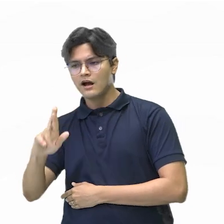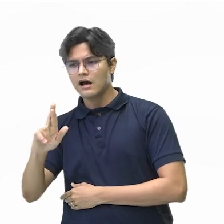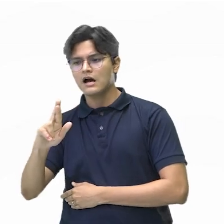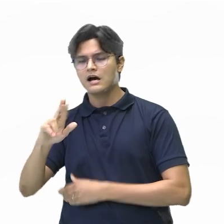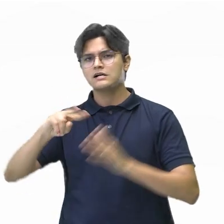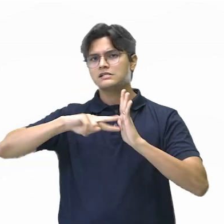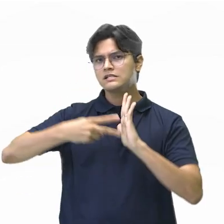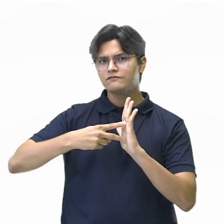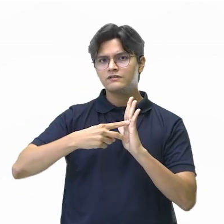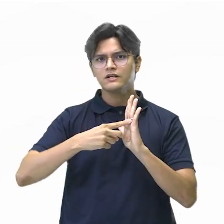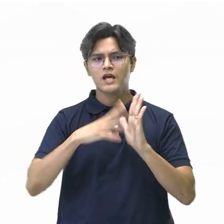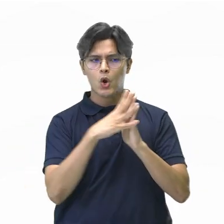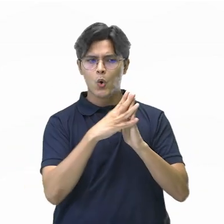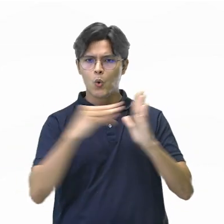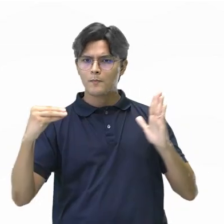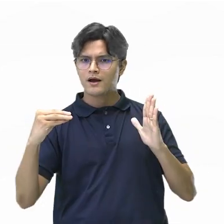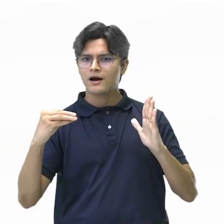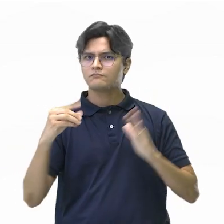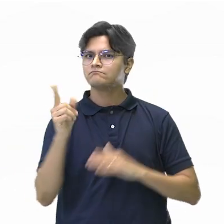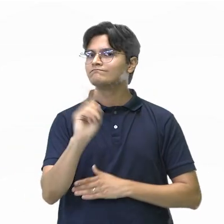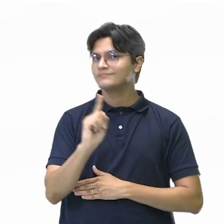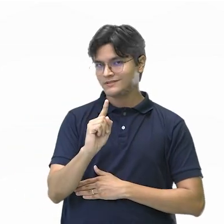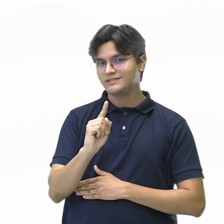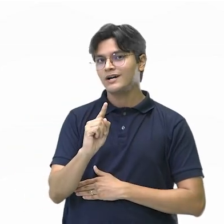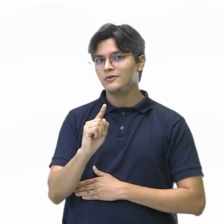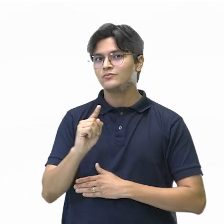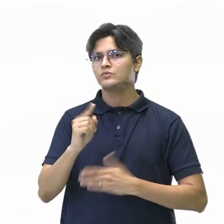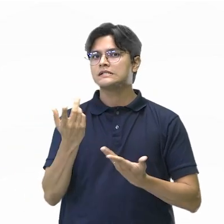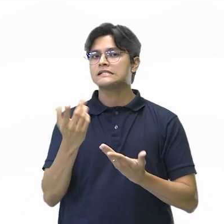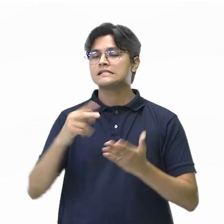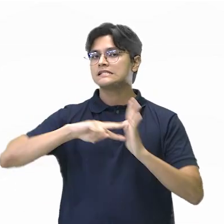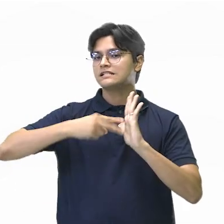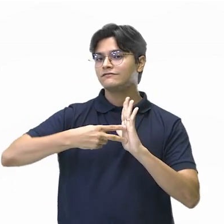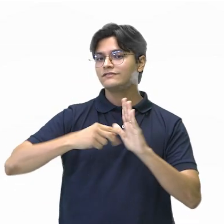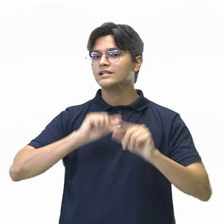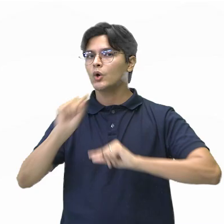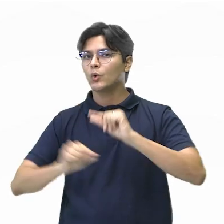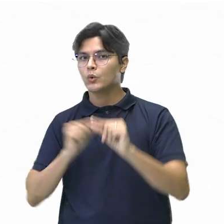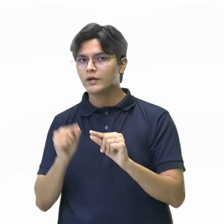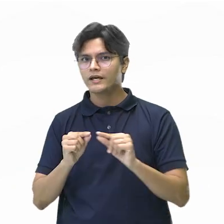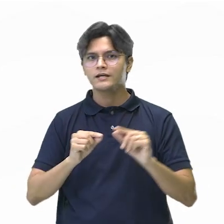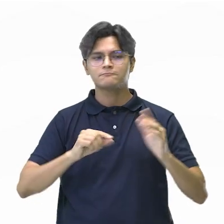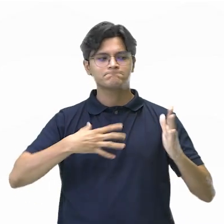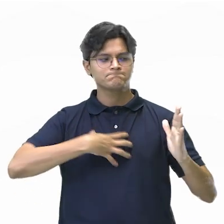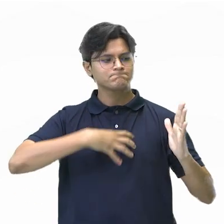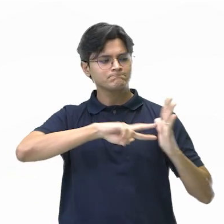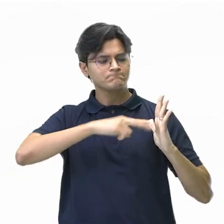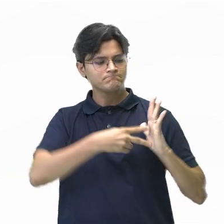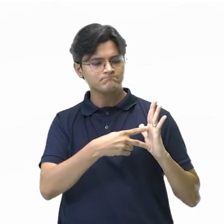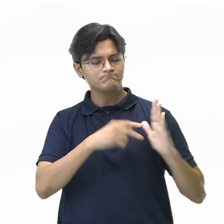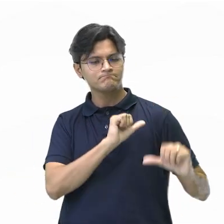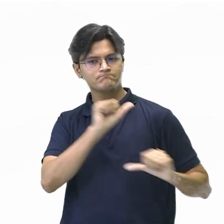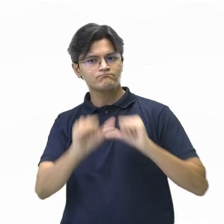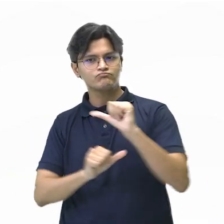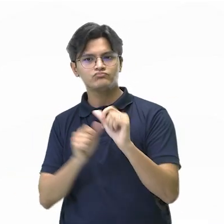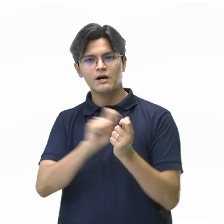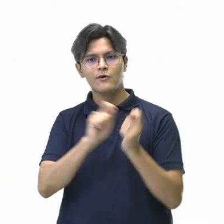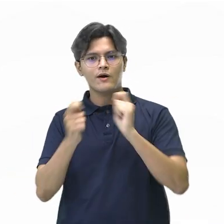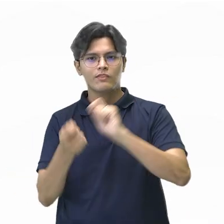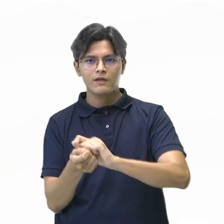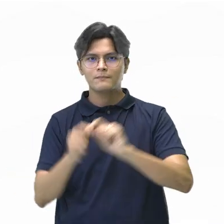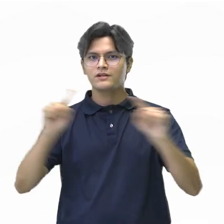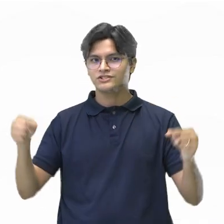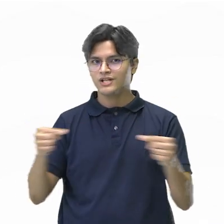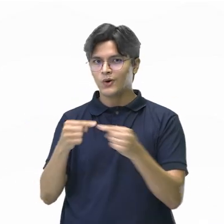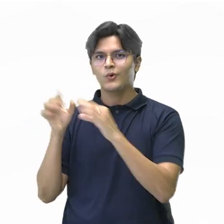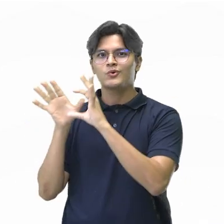imitar. Ressignificar é eu fazer o sentido mudar, porque eu coloco um outro significado dentro